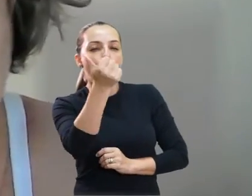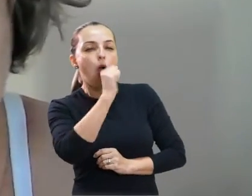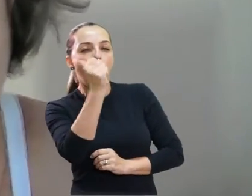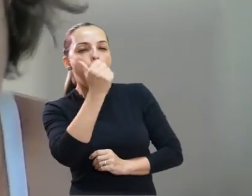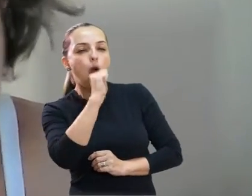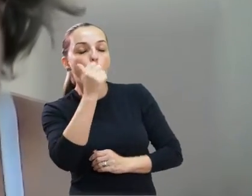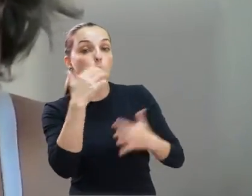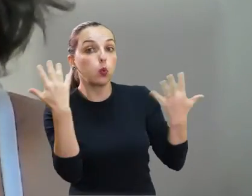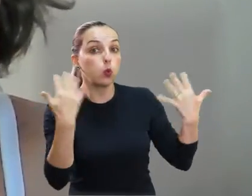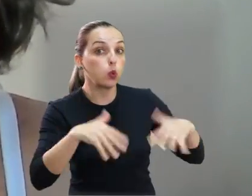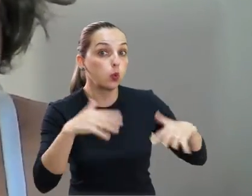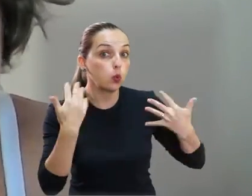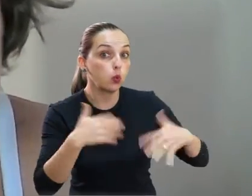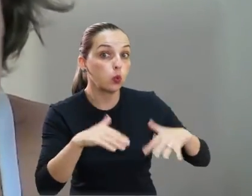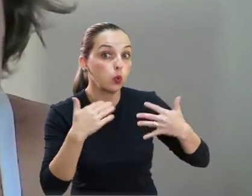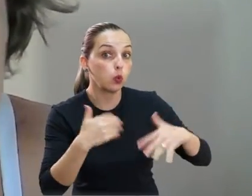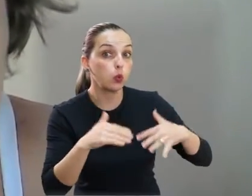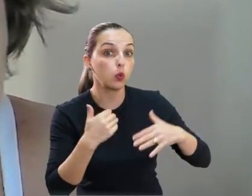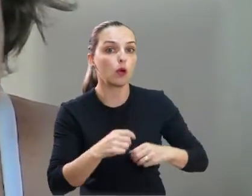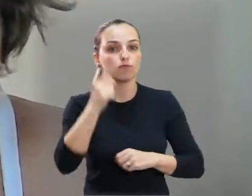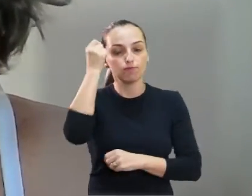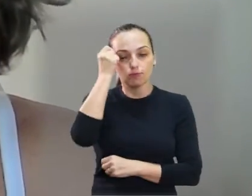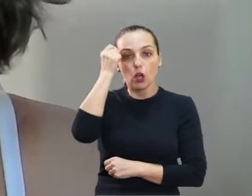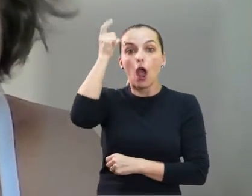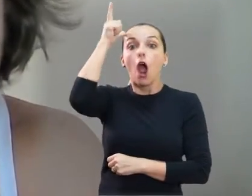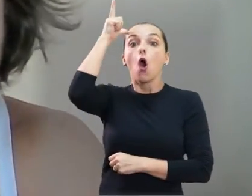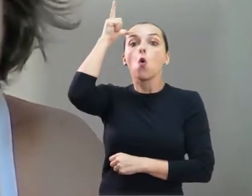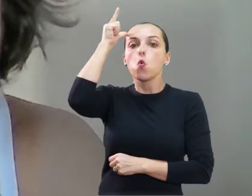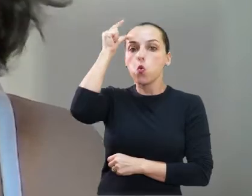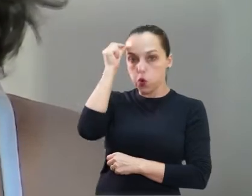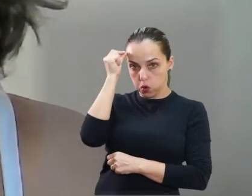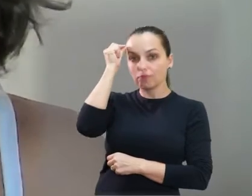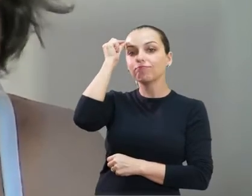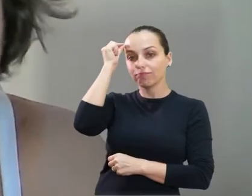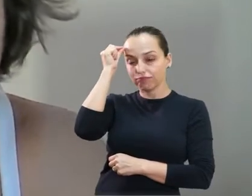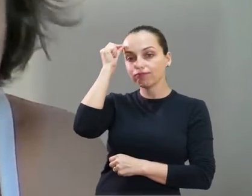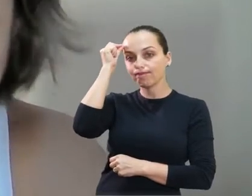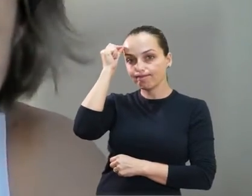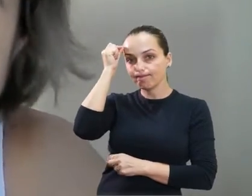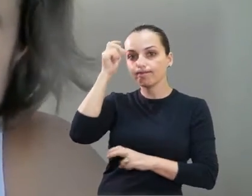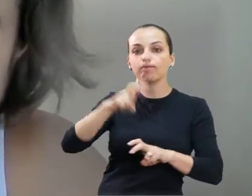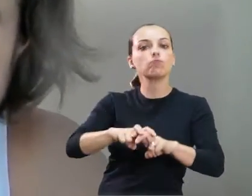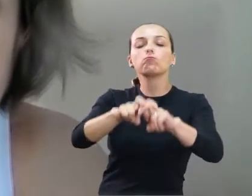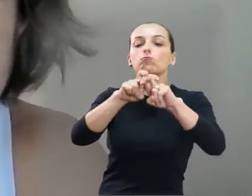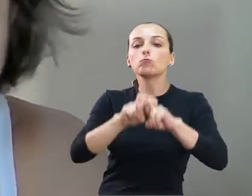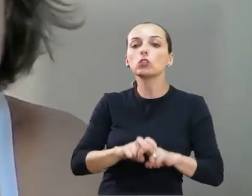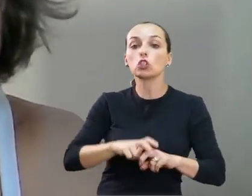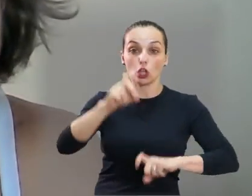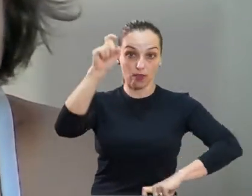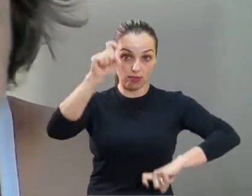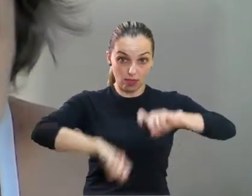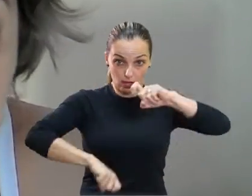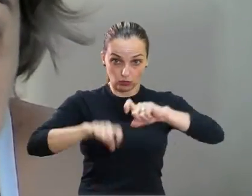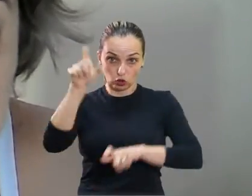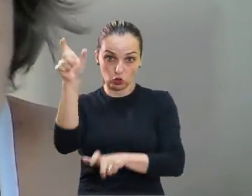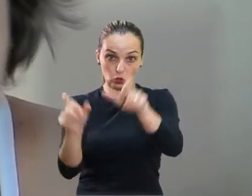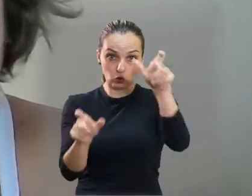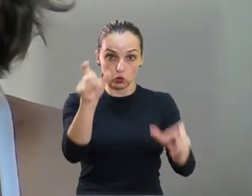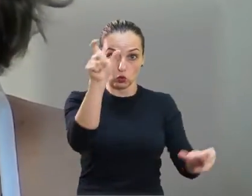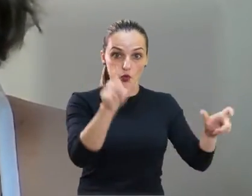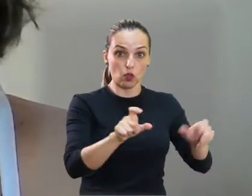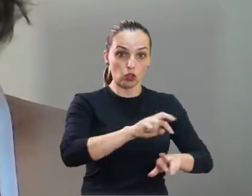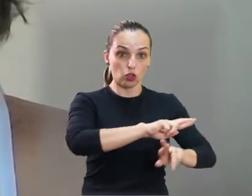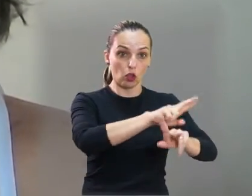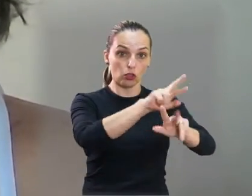São situações em que os indivíduos, pelo uso de drogas ou bebida alcoólica em